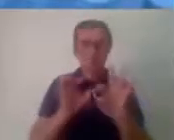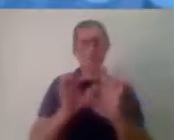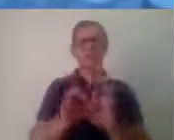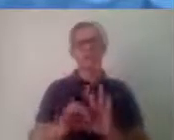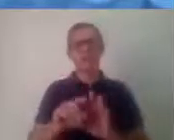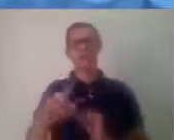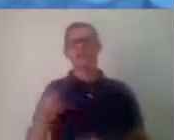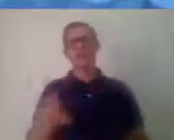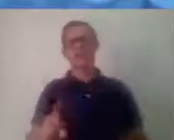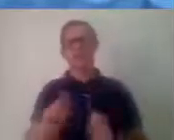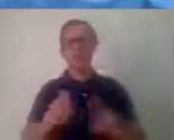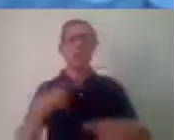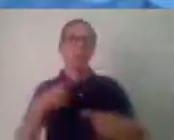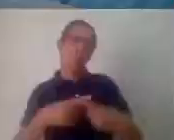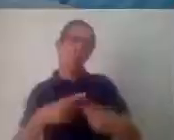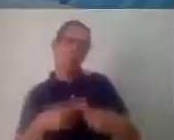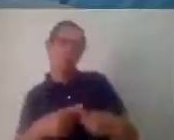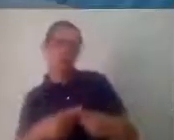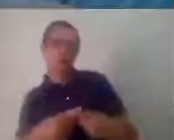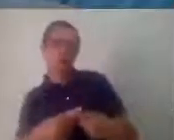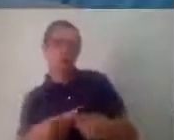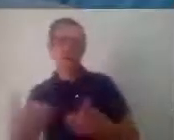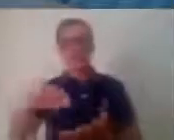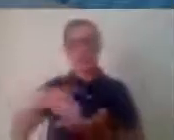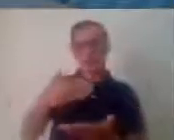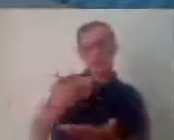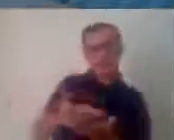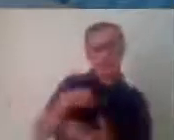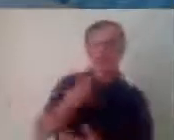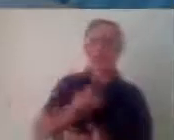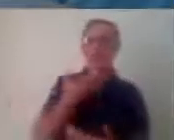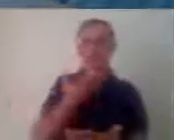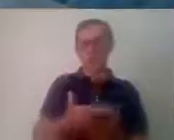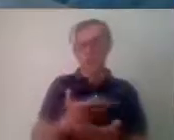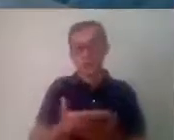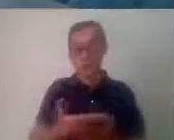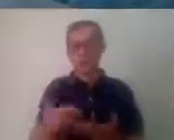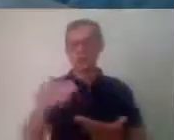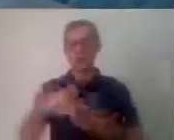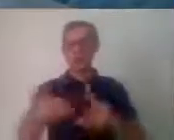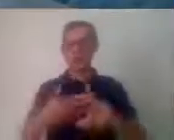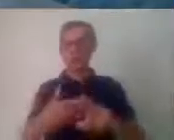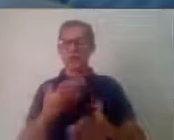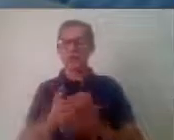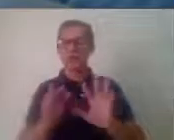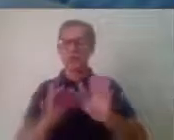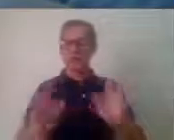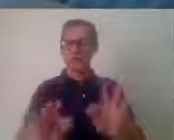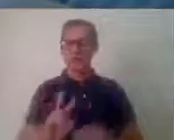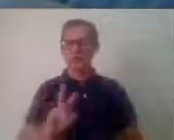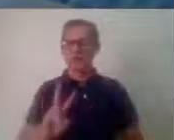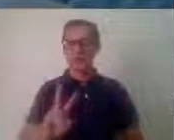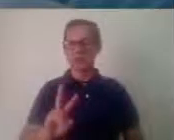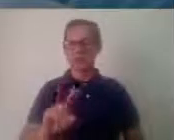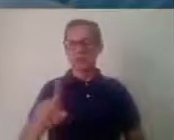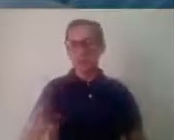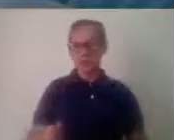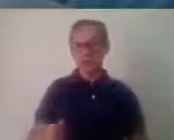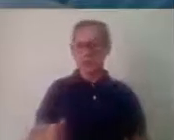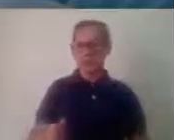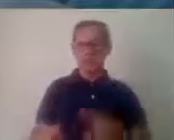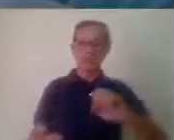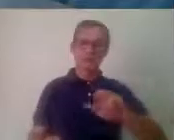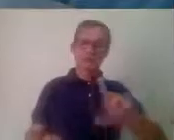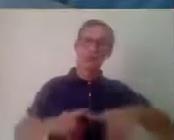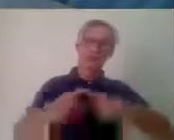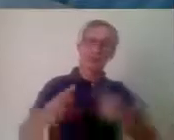relacionados a integrais. Por quê? Na nossa aula passada, o que a gente falou? Nós falamos sobre funções de duas variáveis reais, que nada mais é